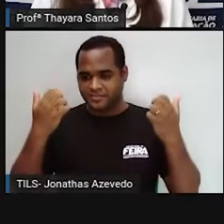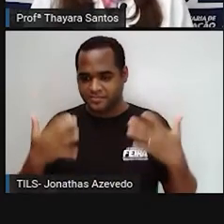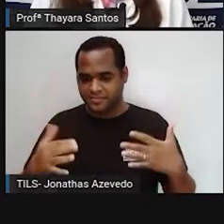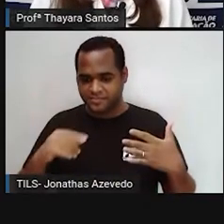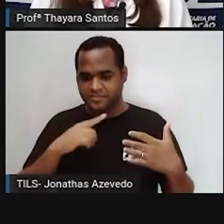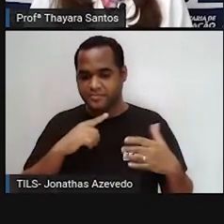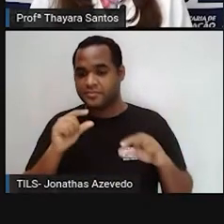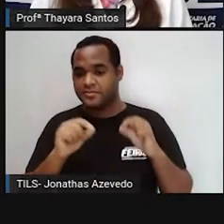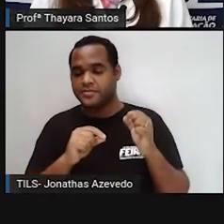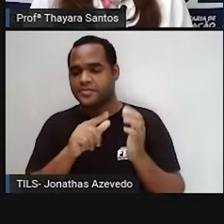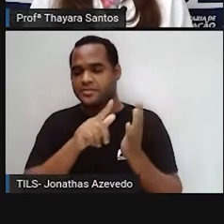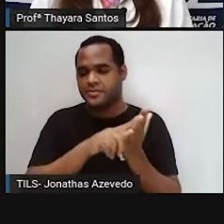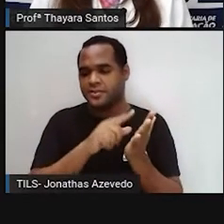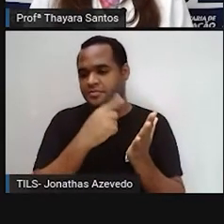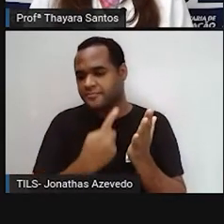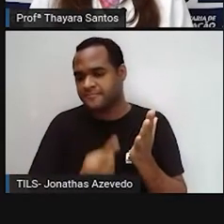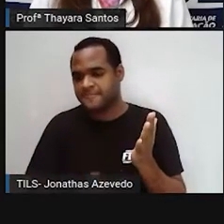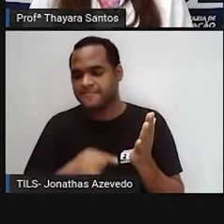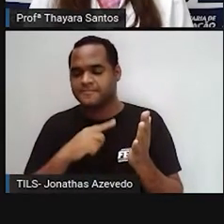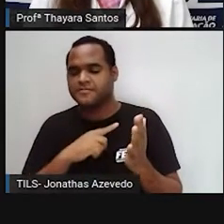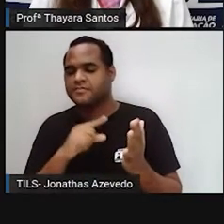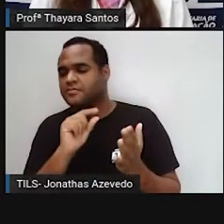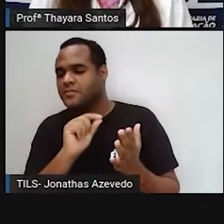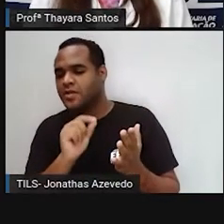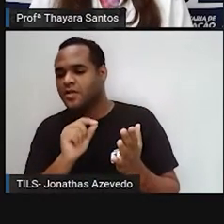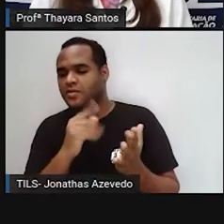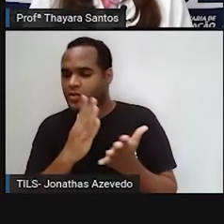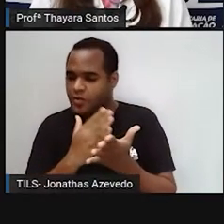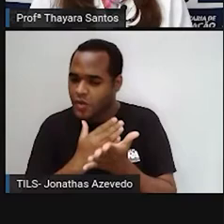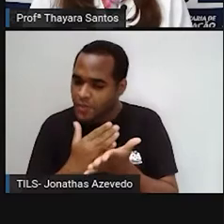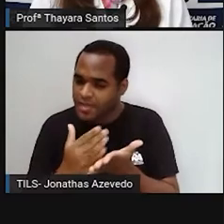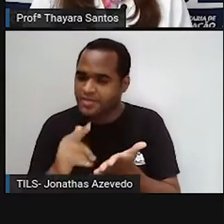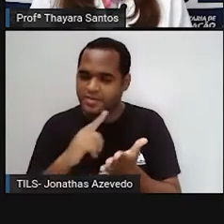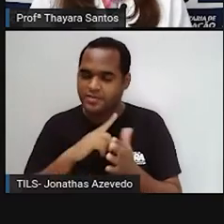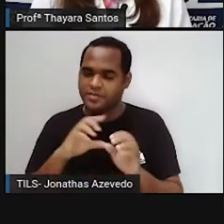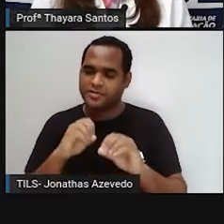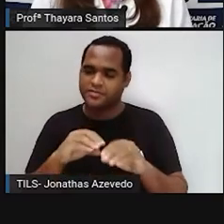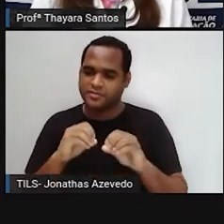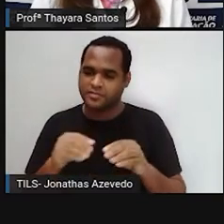aí caderno, caneta, material de vocês para a gente começar a nossa atividade.